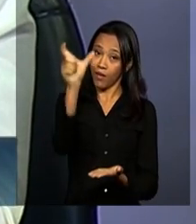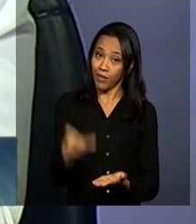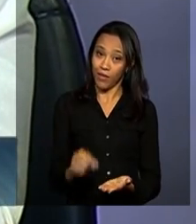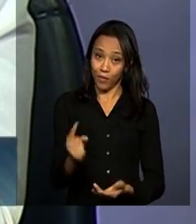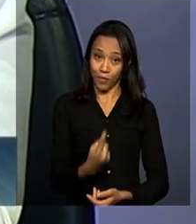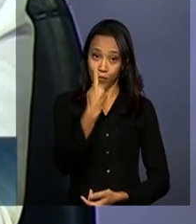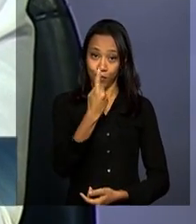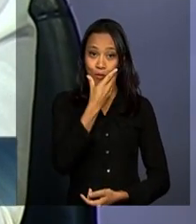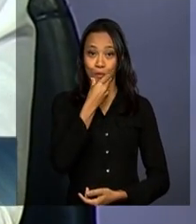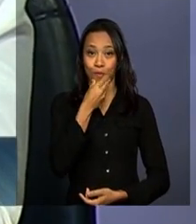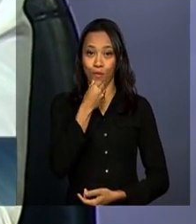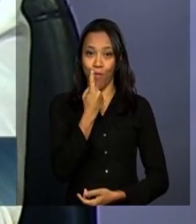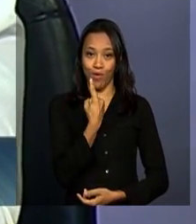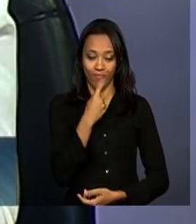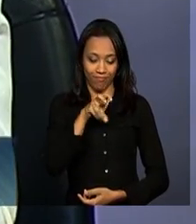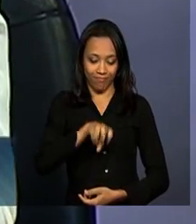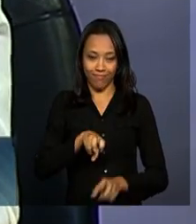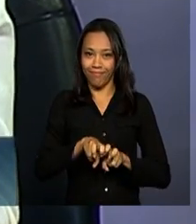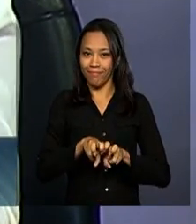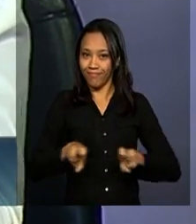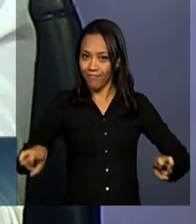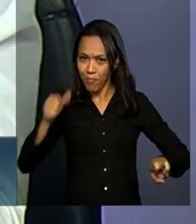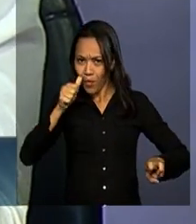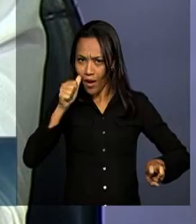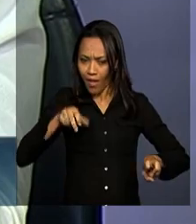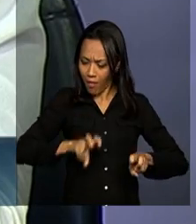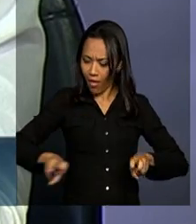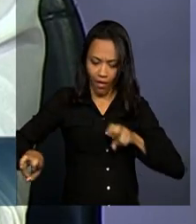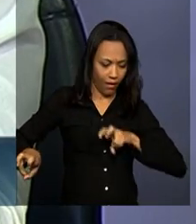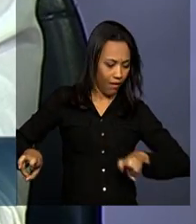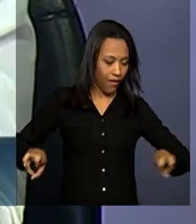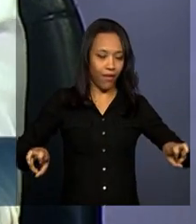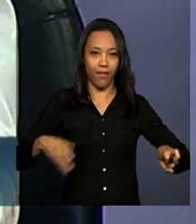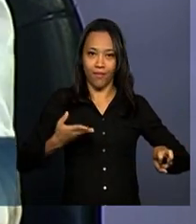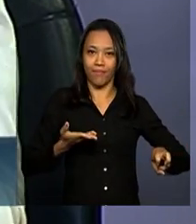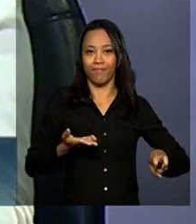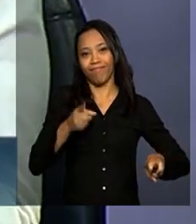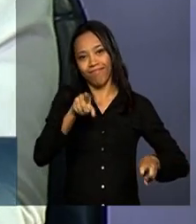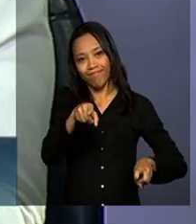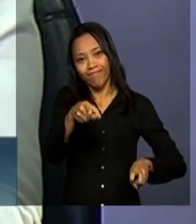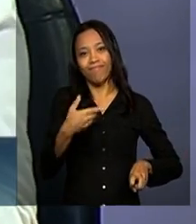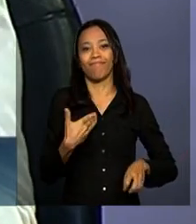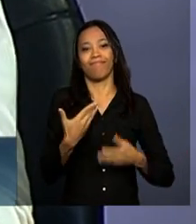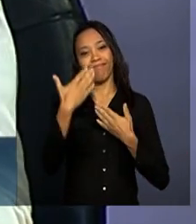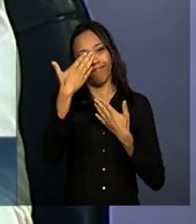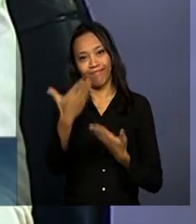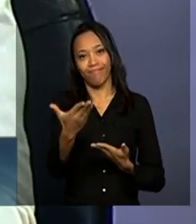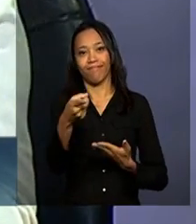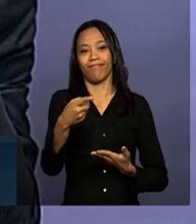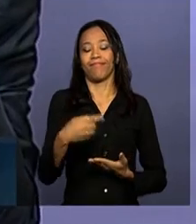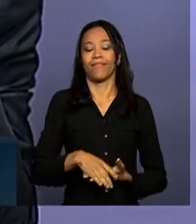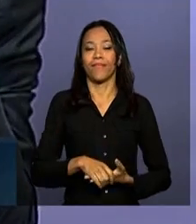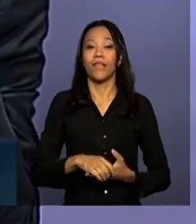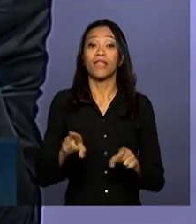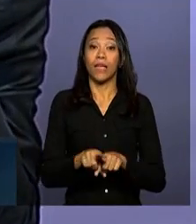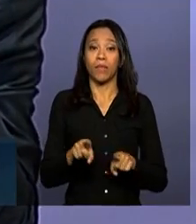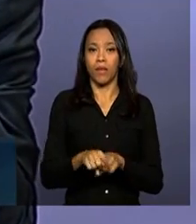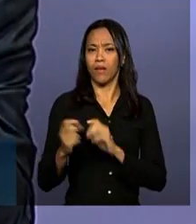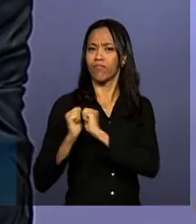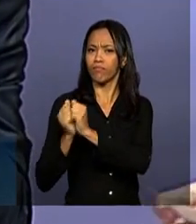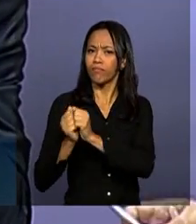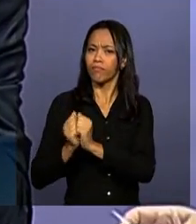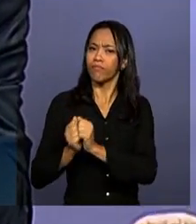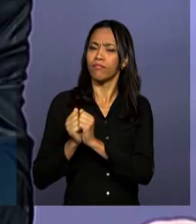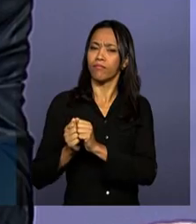as mulheres aqui na mesa, o nosso querido ministro Arthur Chioro, né? Também a minha parceira de todas